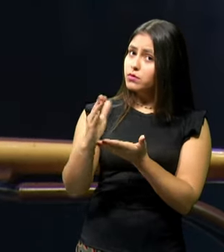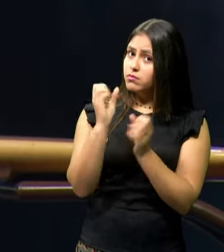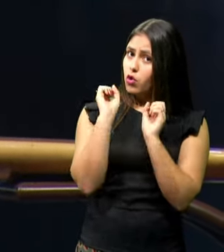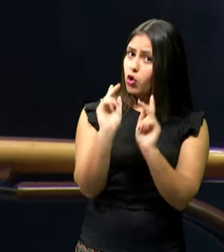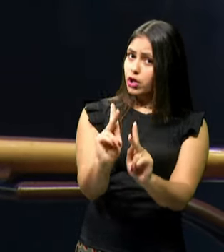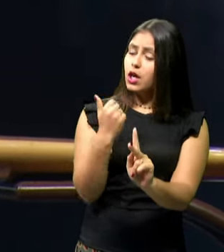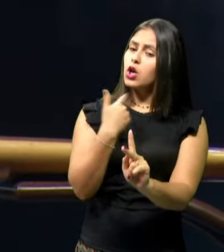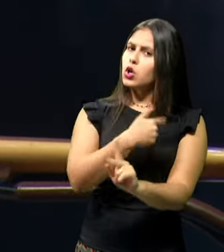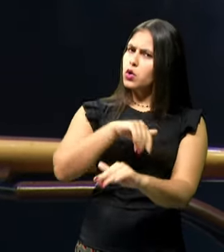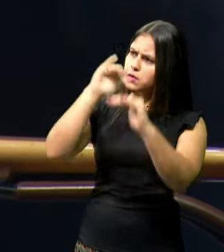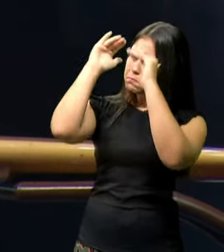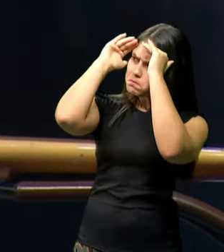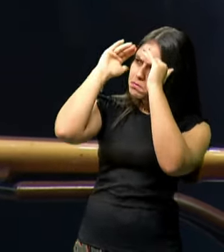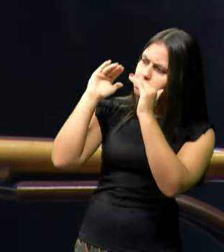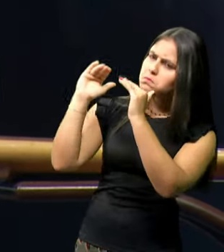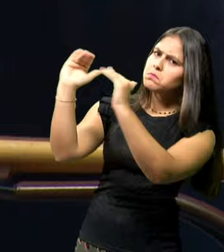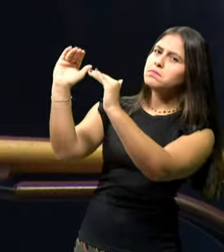Com reverência a Jesus,